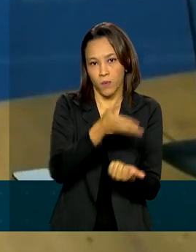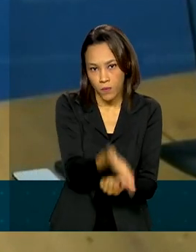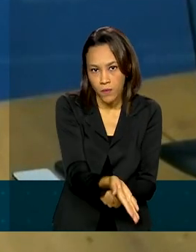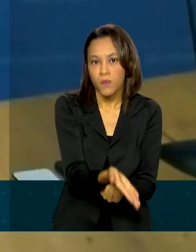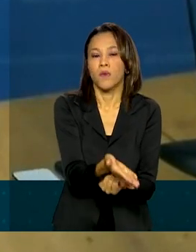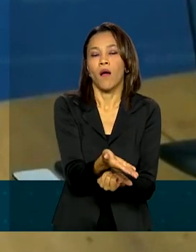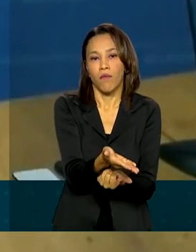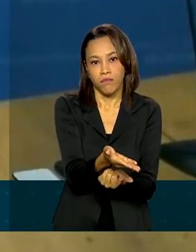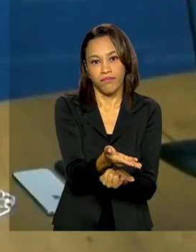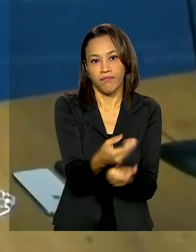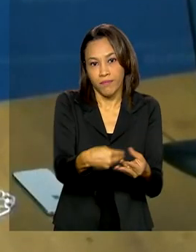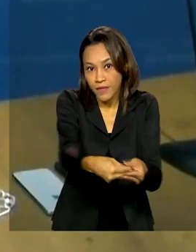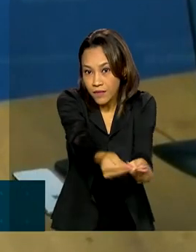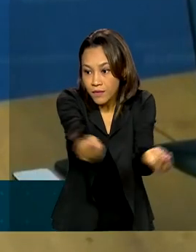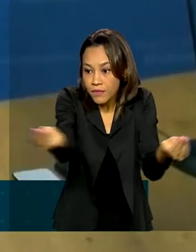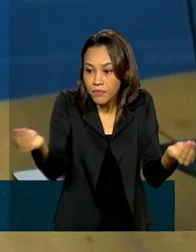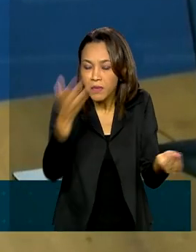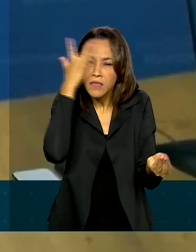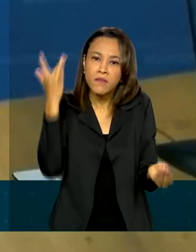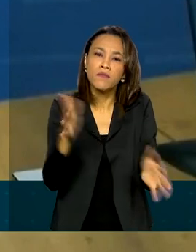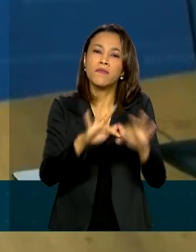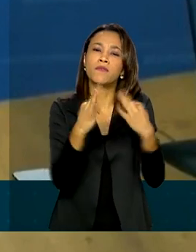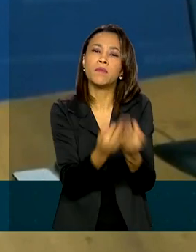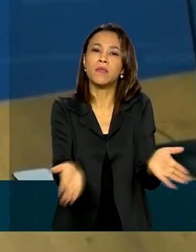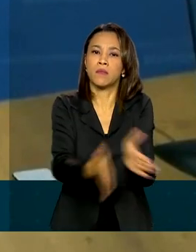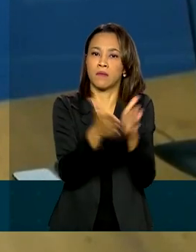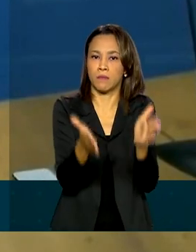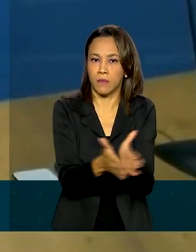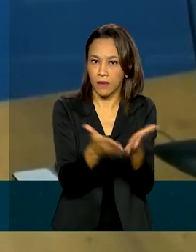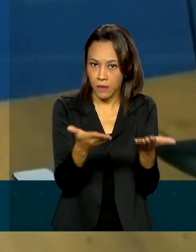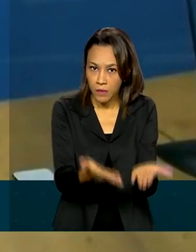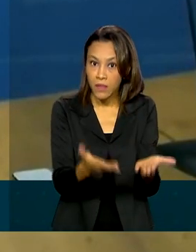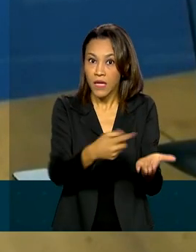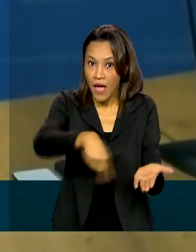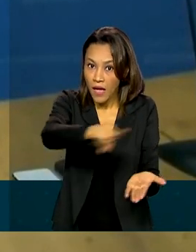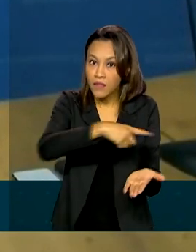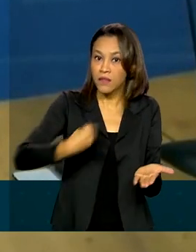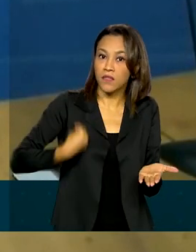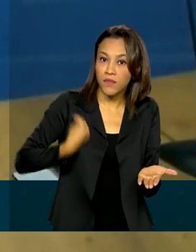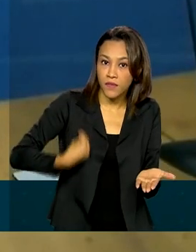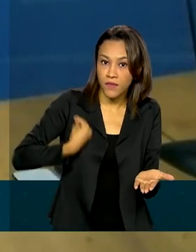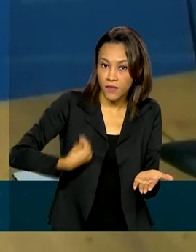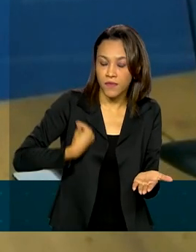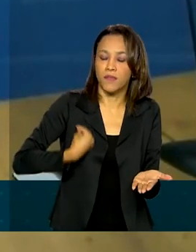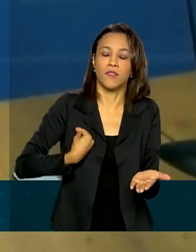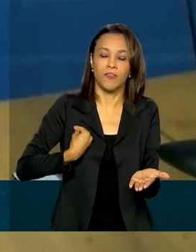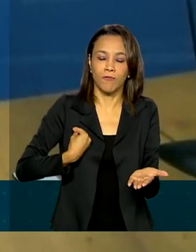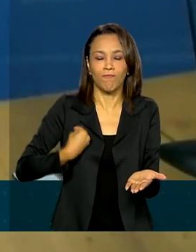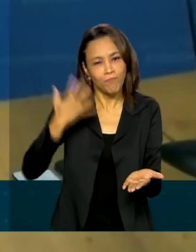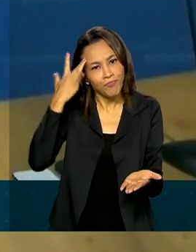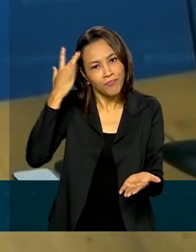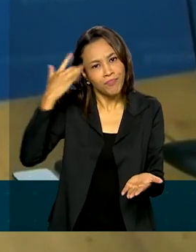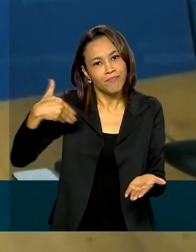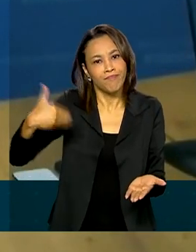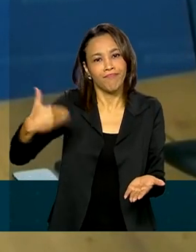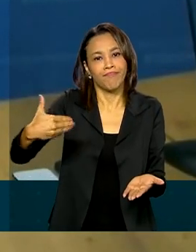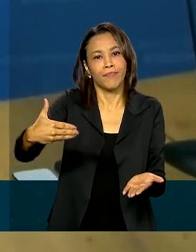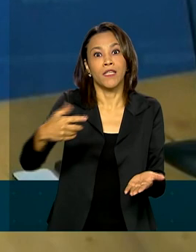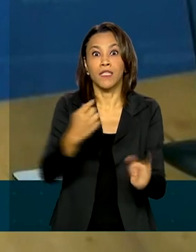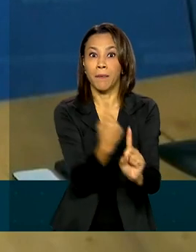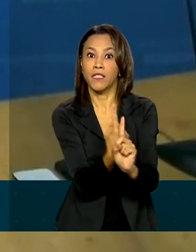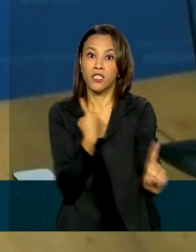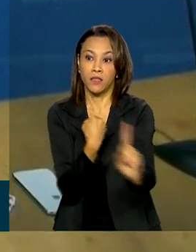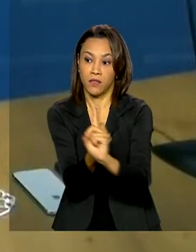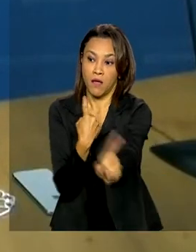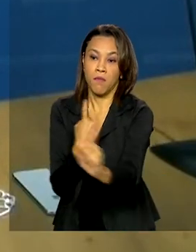estendido aos invisíveis, os 38 milhões de brasileiros que viviam do dia a dia, tinham ganhado sua vida no dia a dia e com o distanciamento social